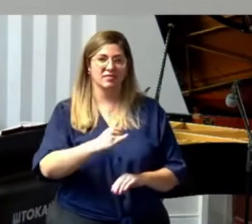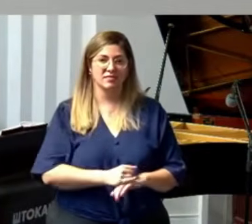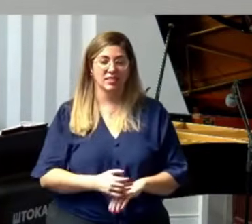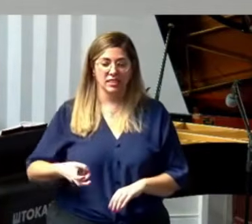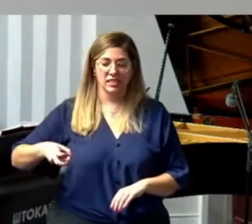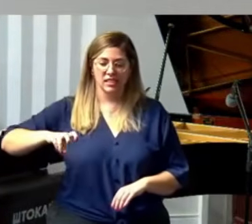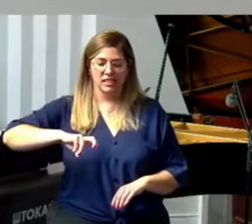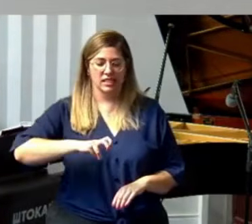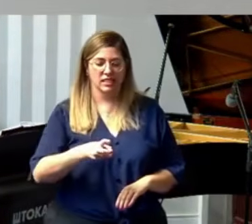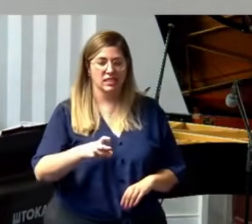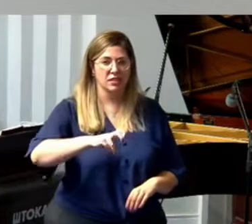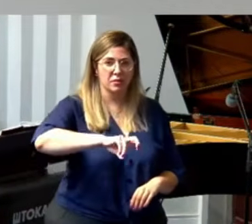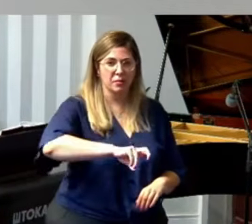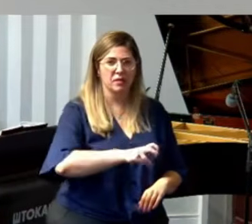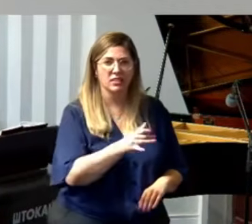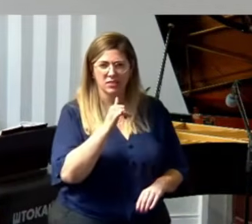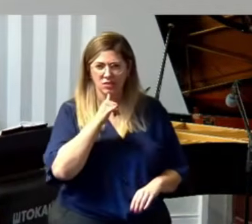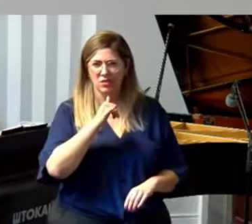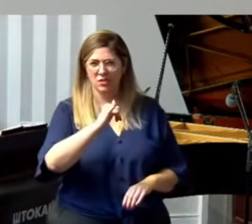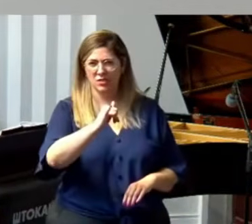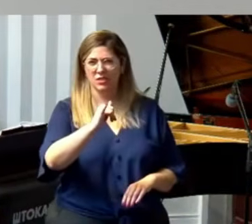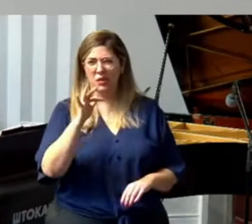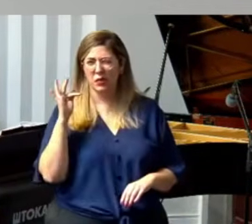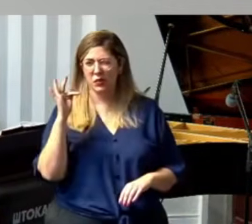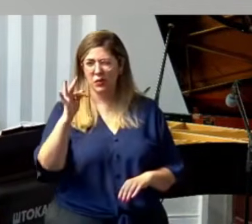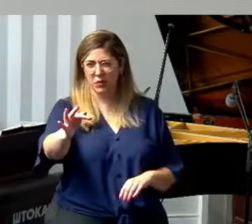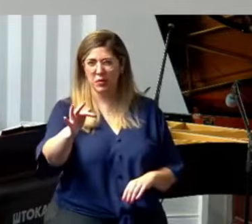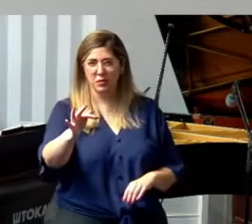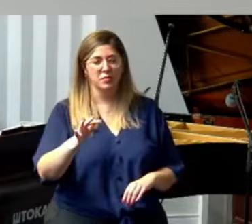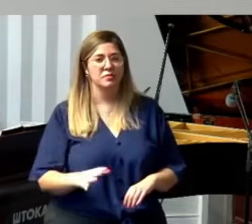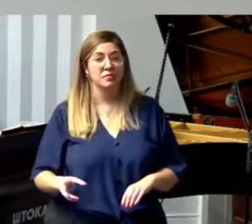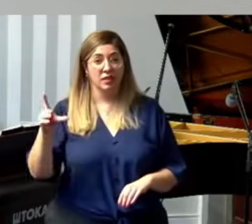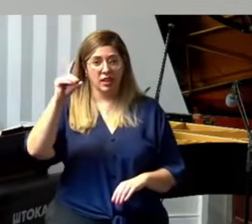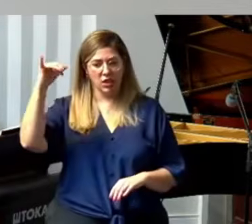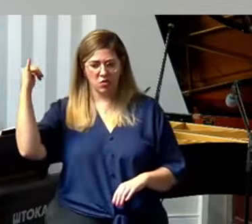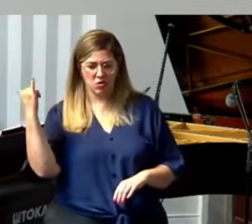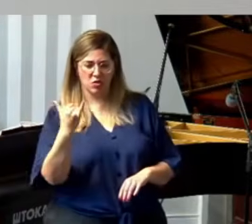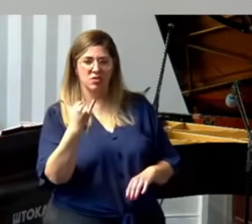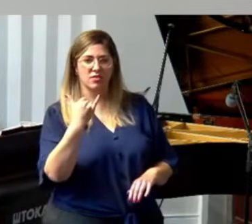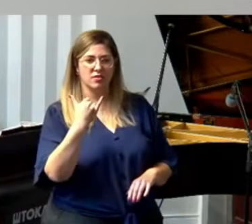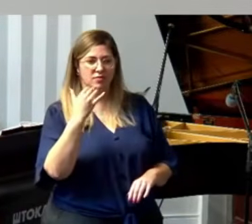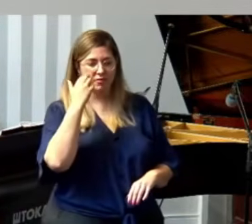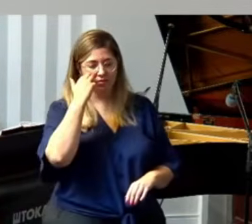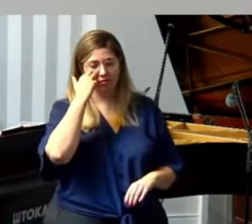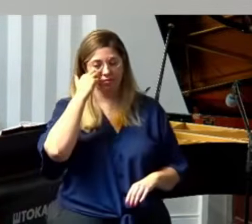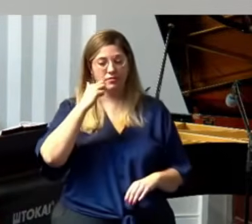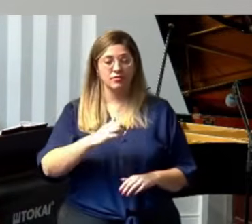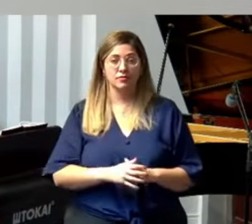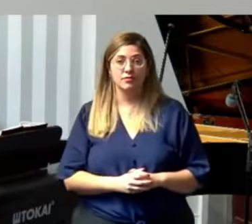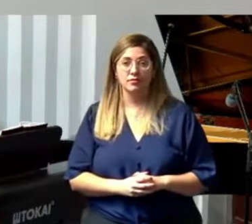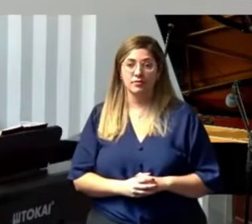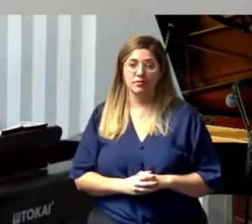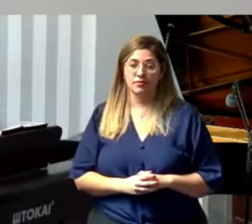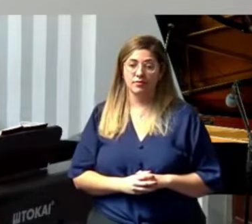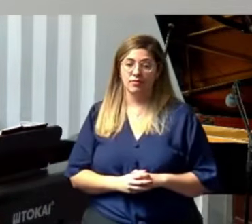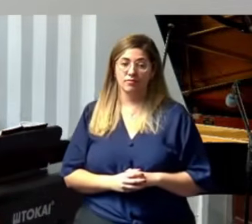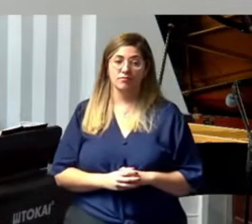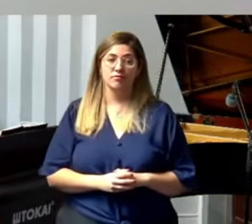a serpente, mas que tem um contexto de esperança para Adão e Eva. Quando o Senhor fala que colocaria